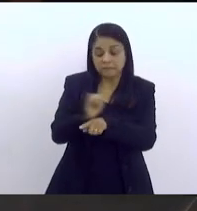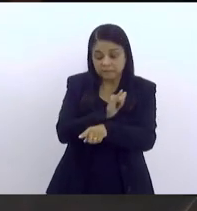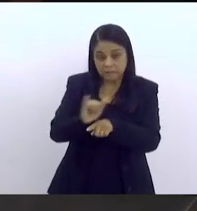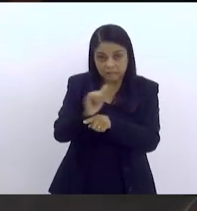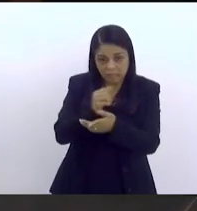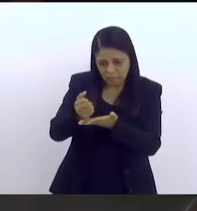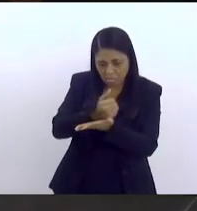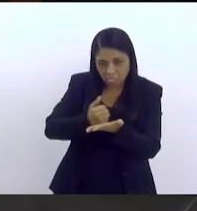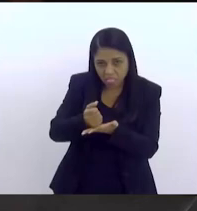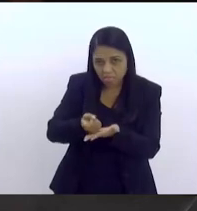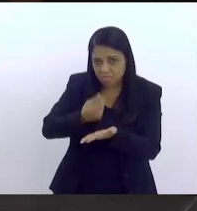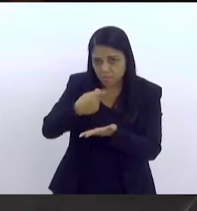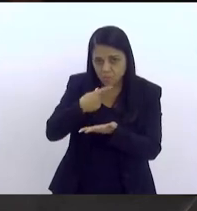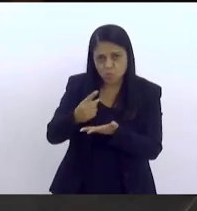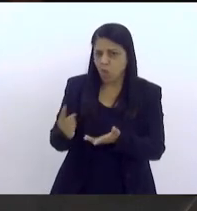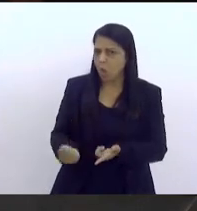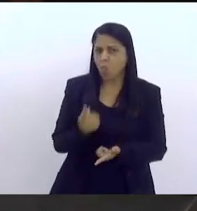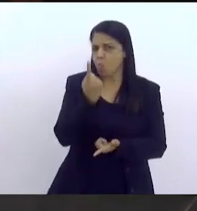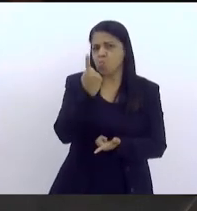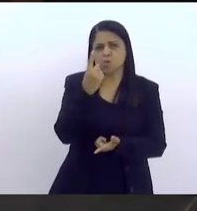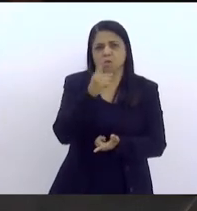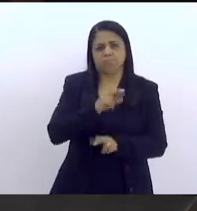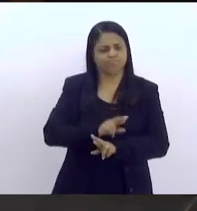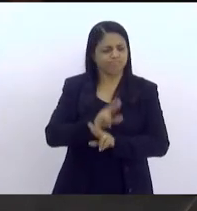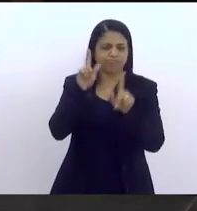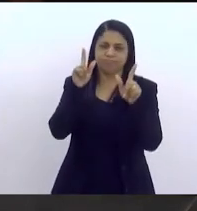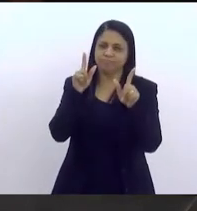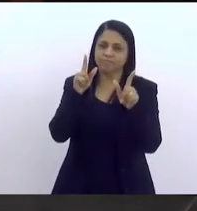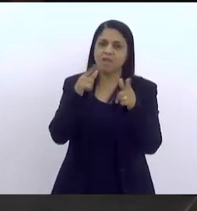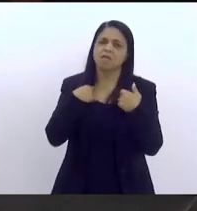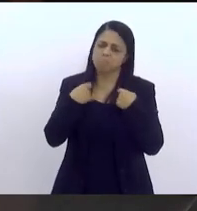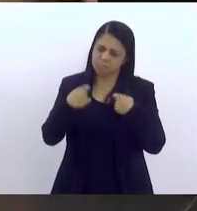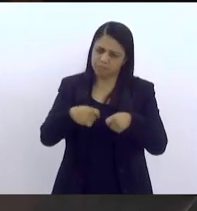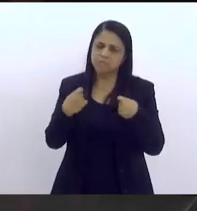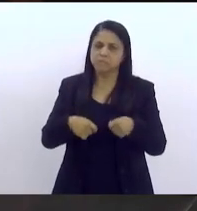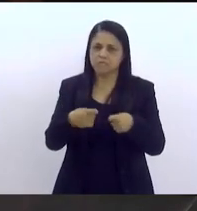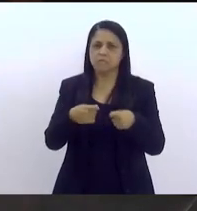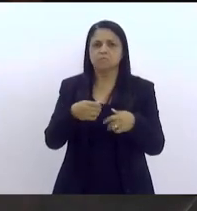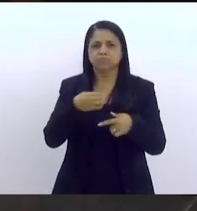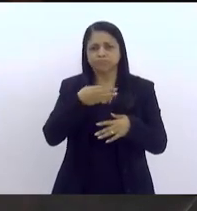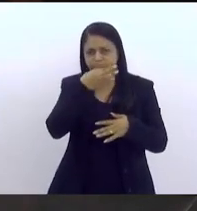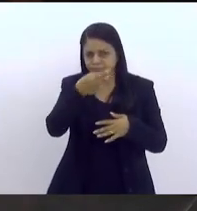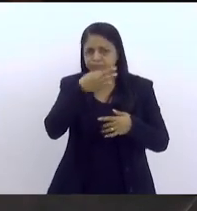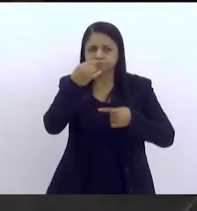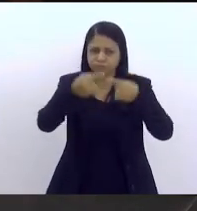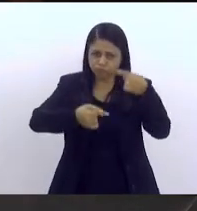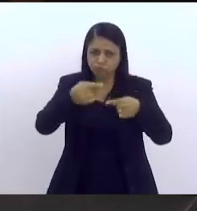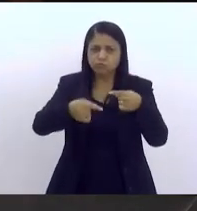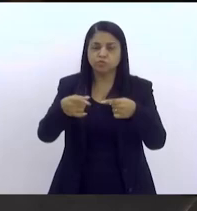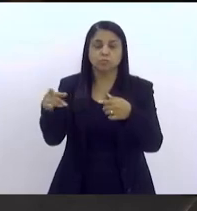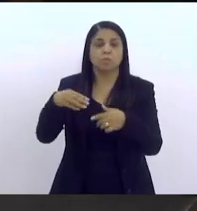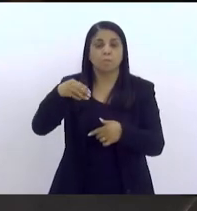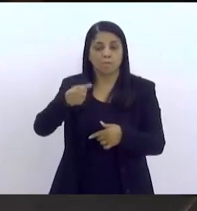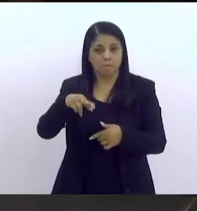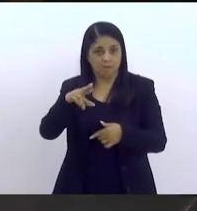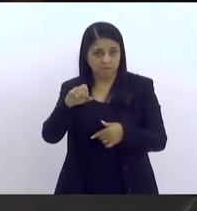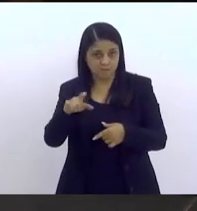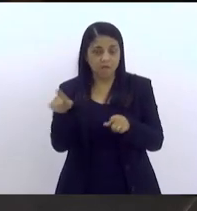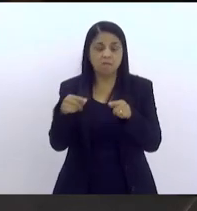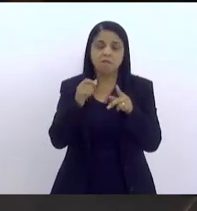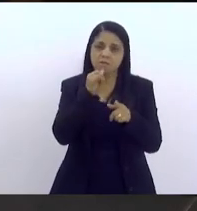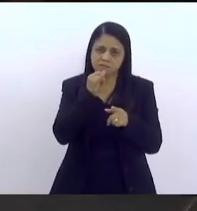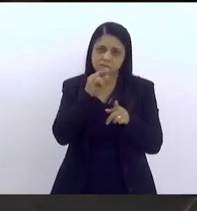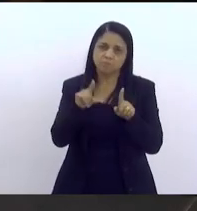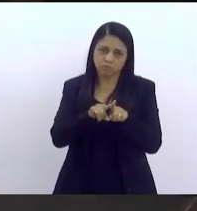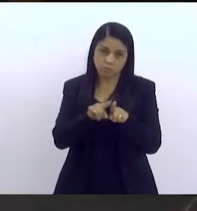ela não é a única e ela deve ser questionada entre nós Marcelo trouxe alguns exemplos que bancos e banqueiros